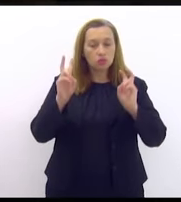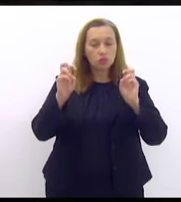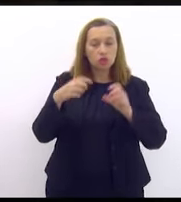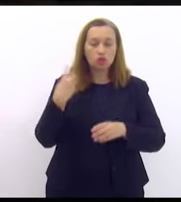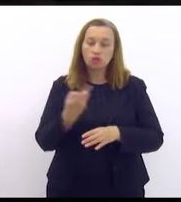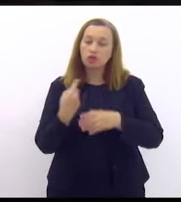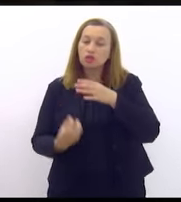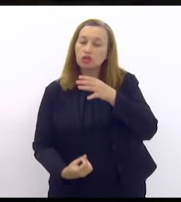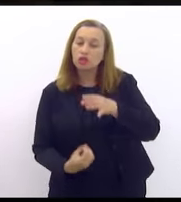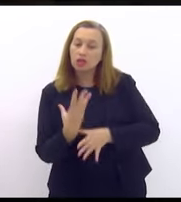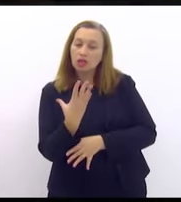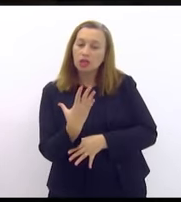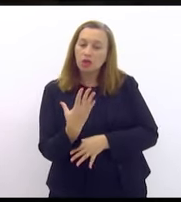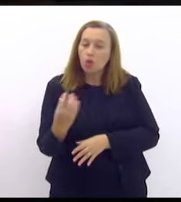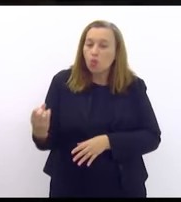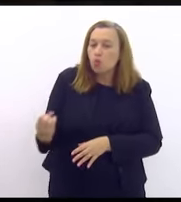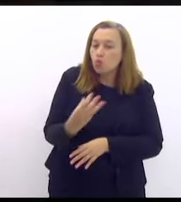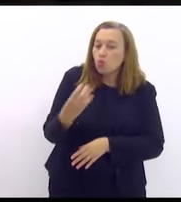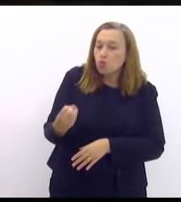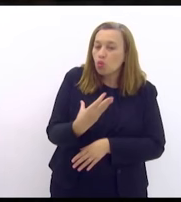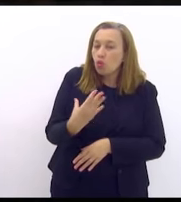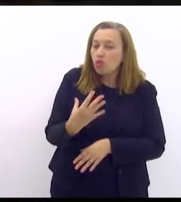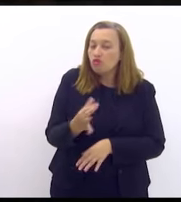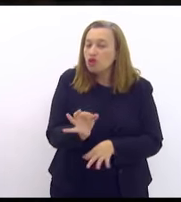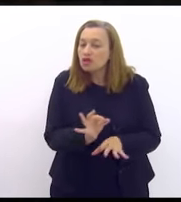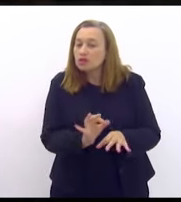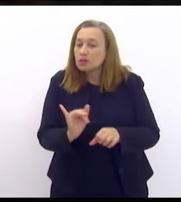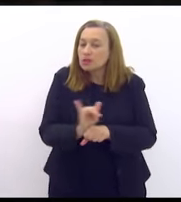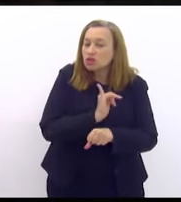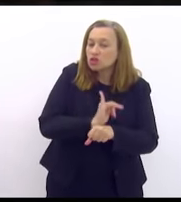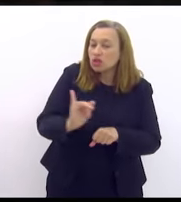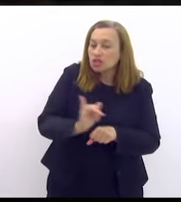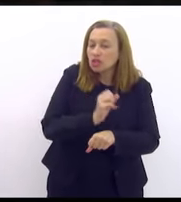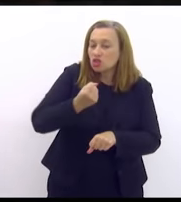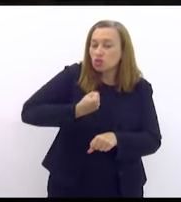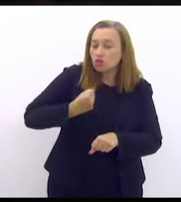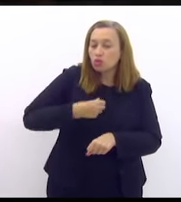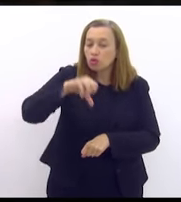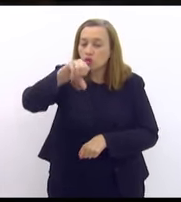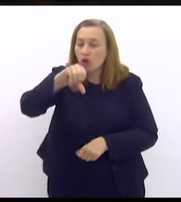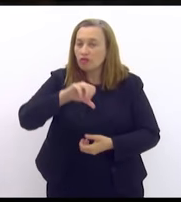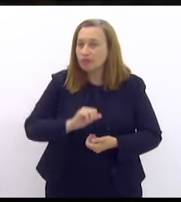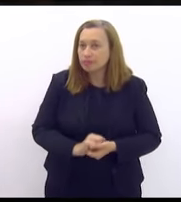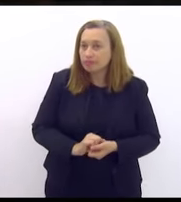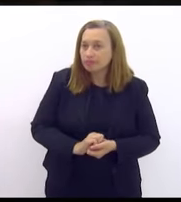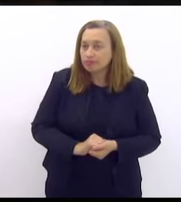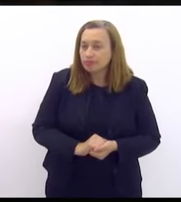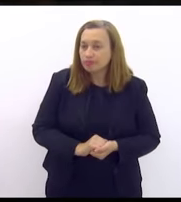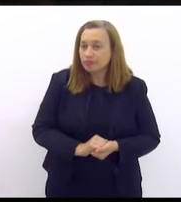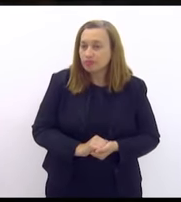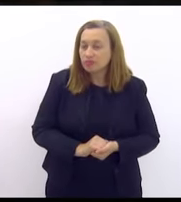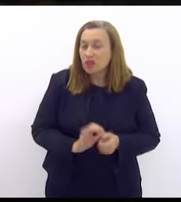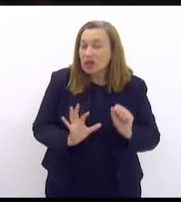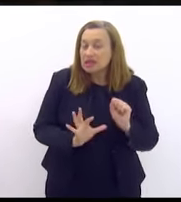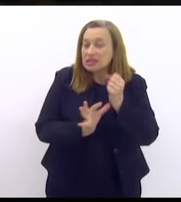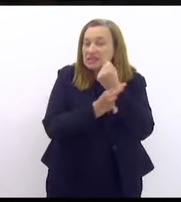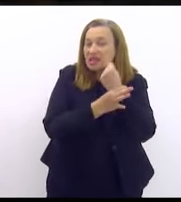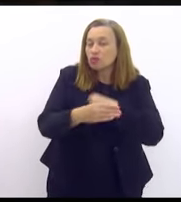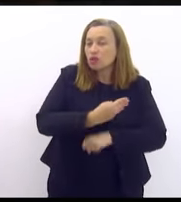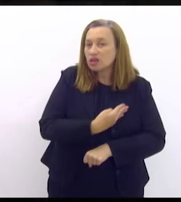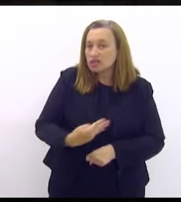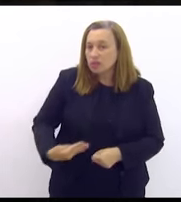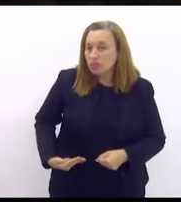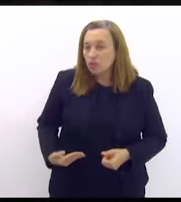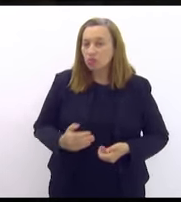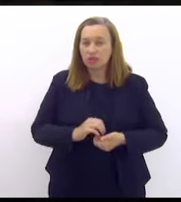criemos uma nova missão, missão número 9, com o título de Segurança Pública